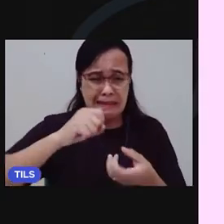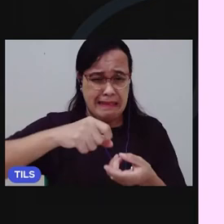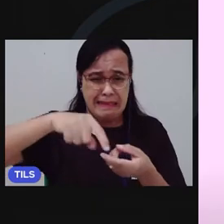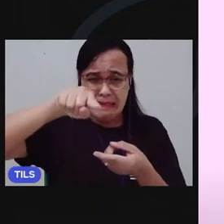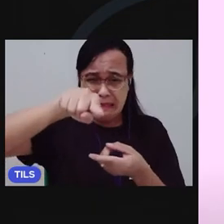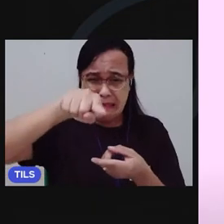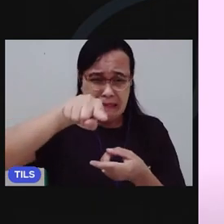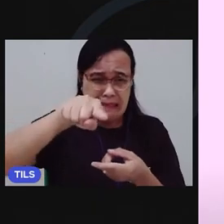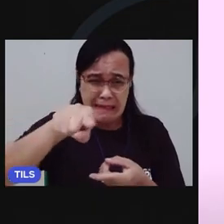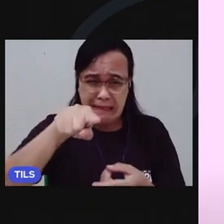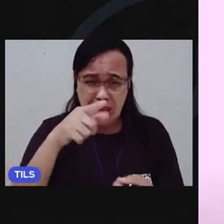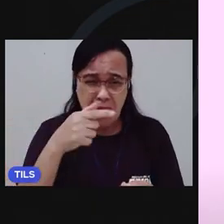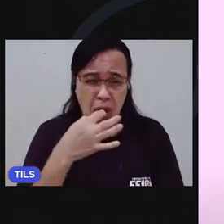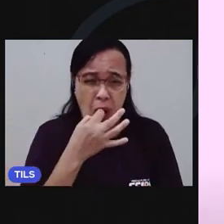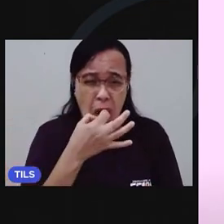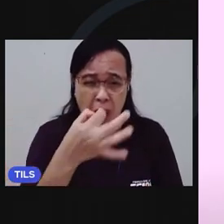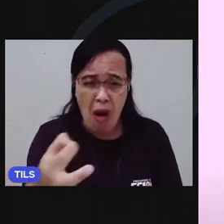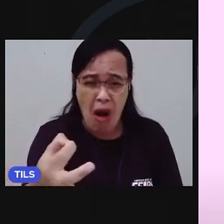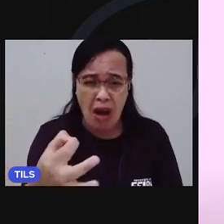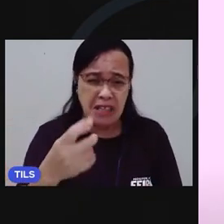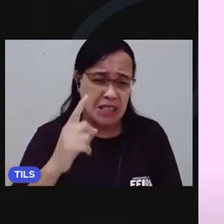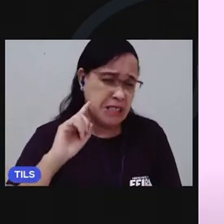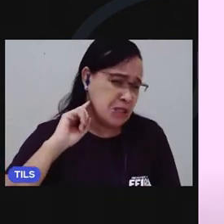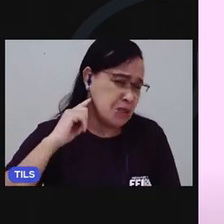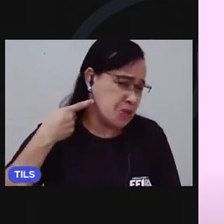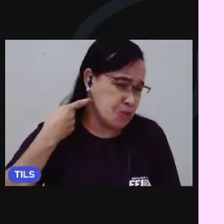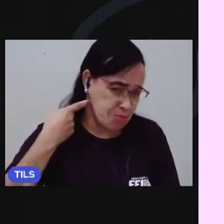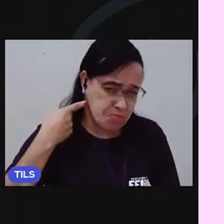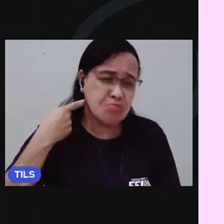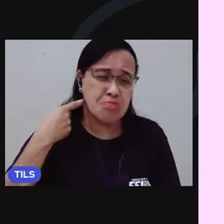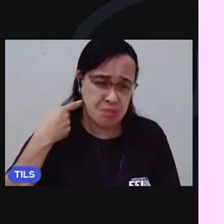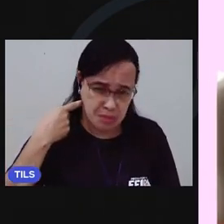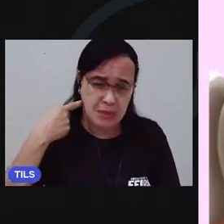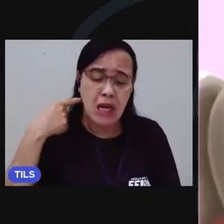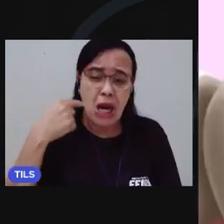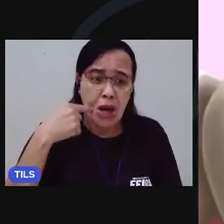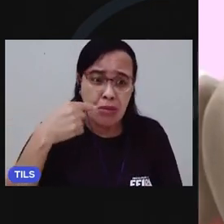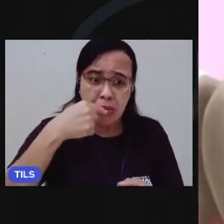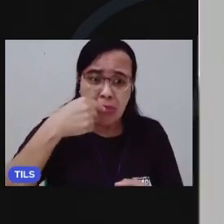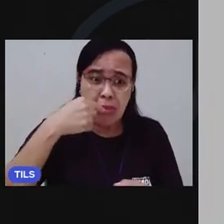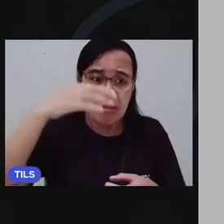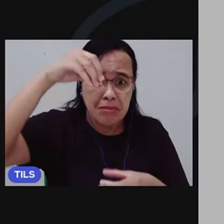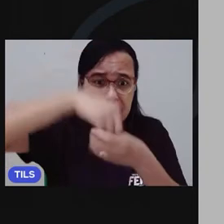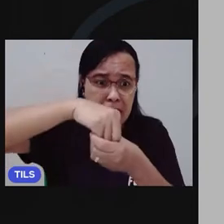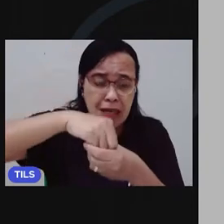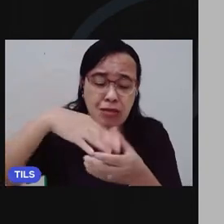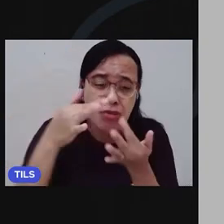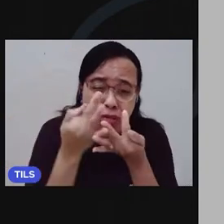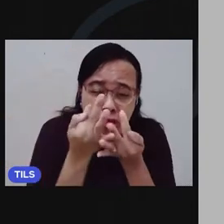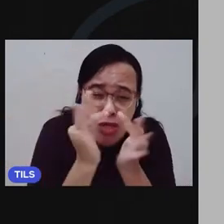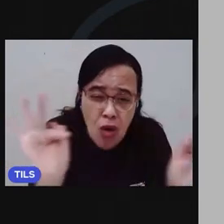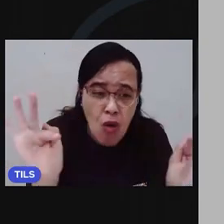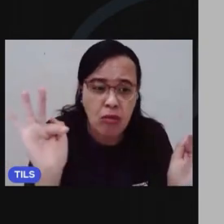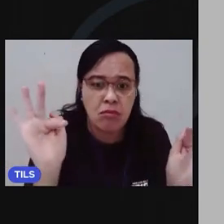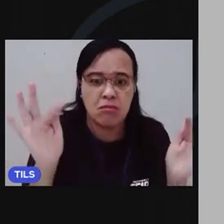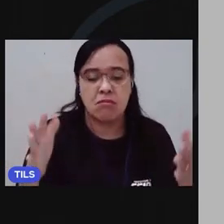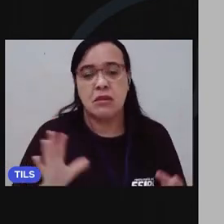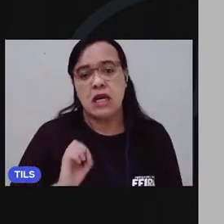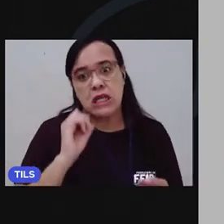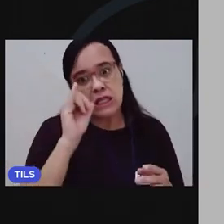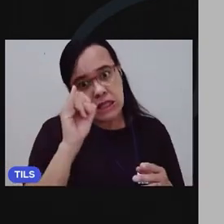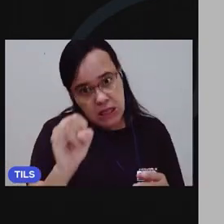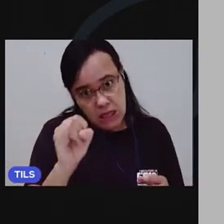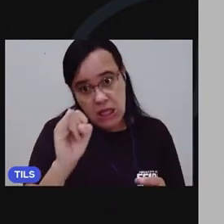um buraco, que é a cárie. Isso gera uma dor muito grande. Tudo isso não teria acontecido se a Aninha